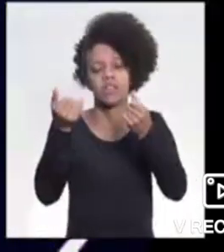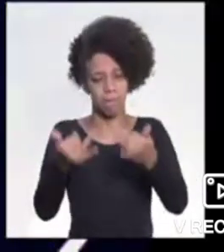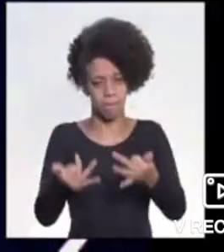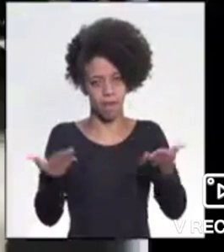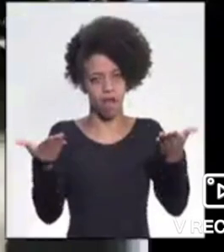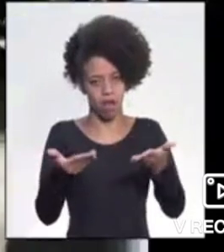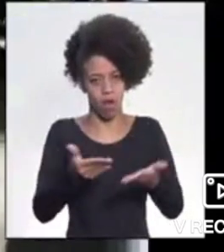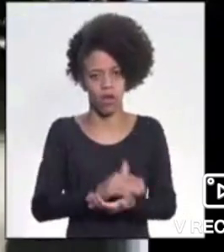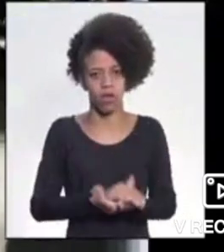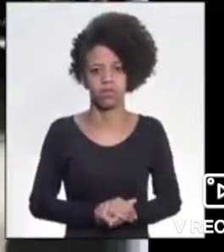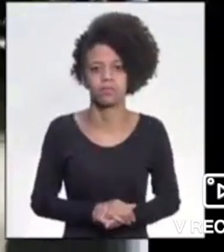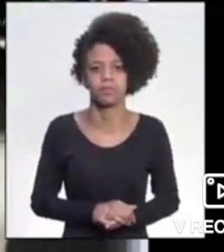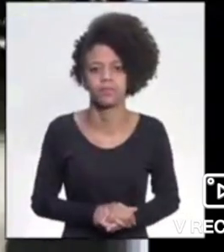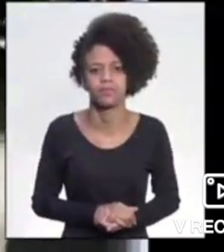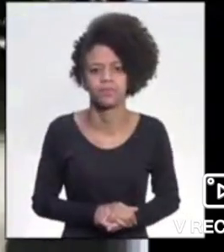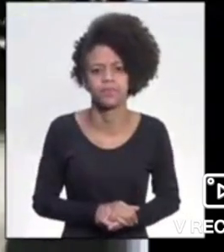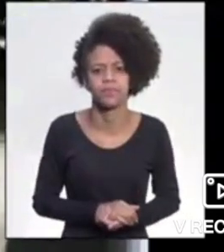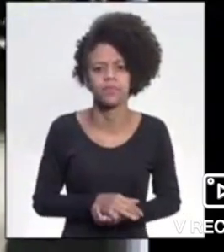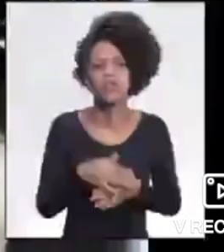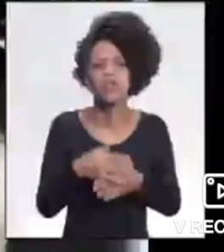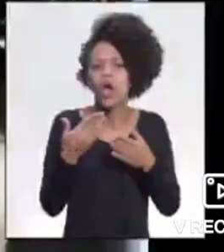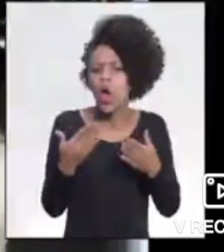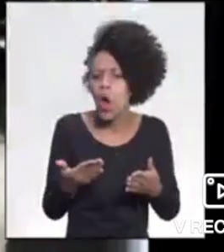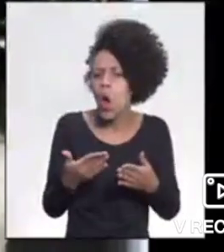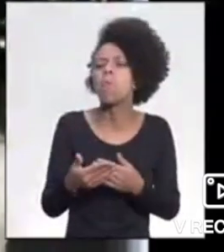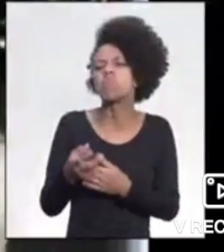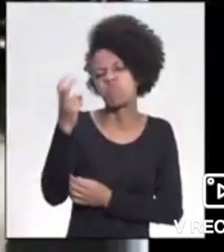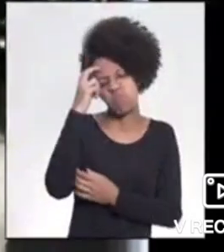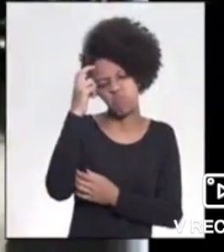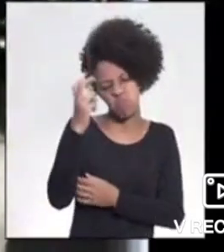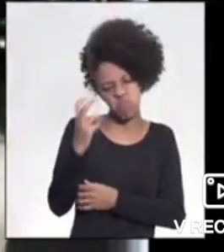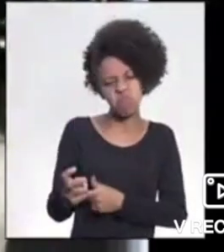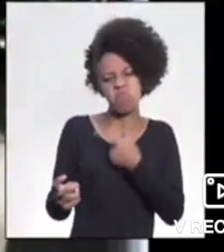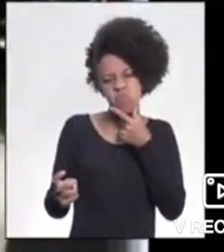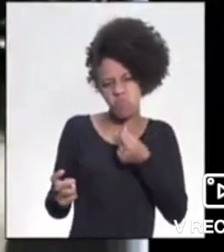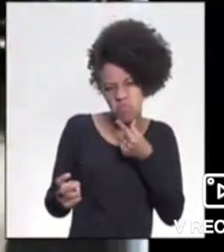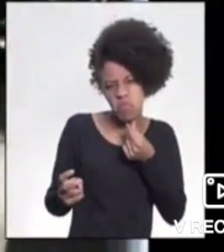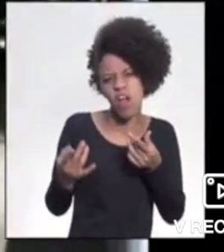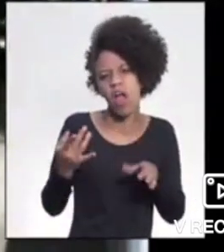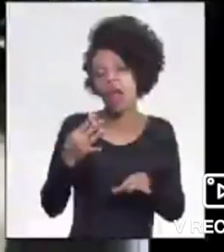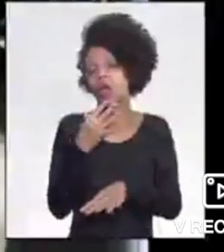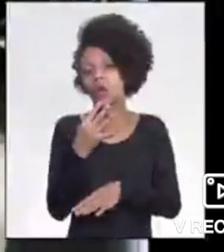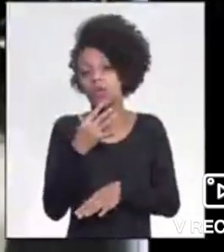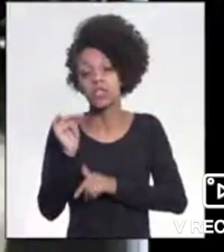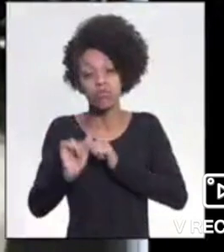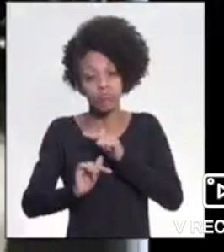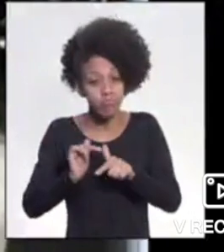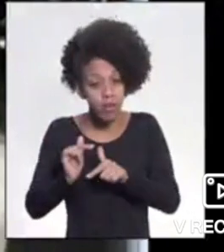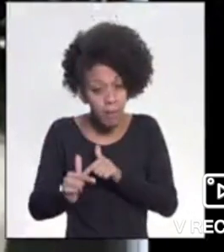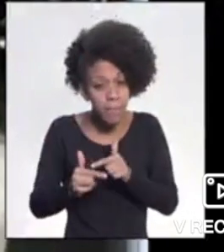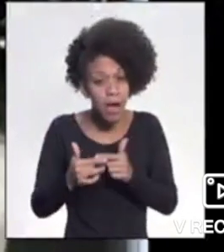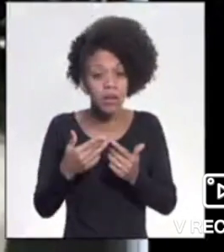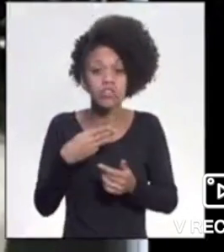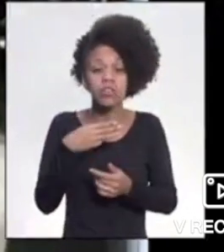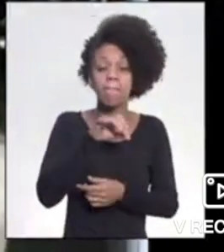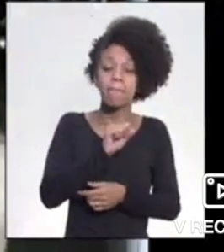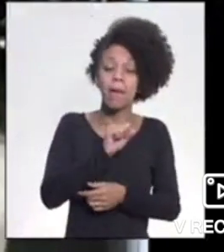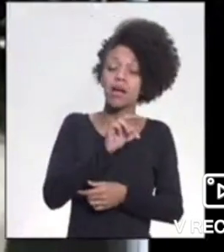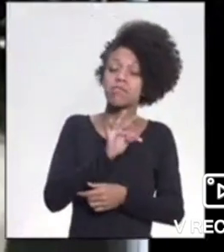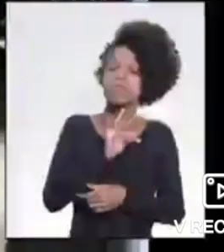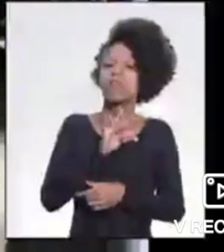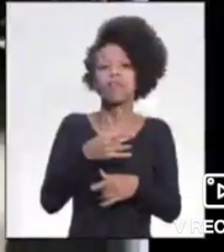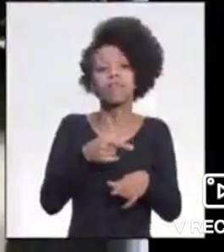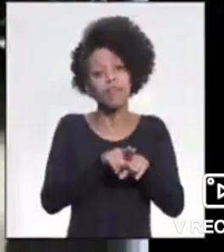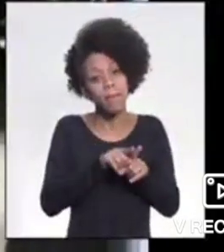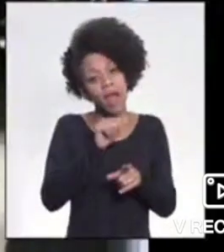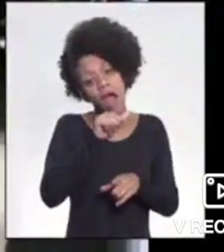agora. O Niels Bohr era esperto. Ele conhecia os trabalhos de Max Planck e Albert